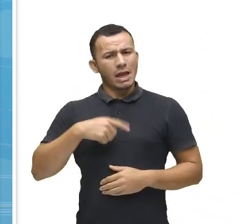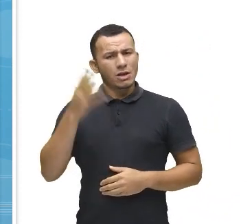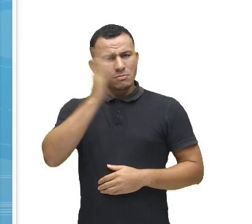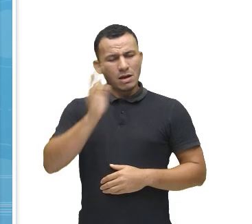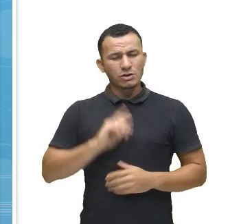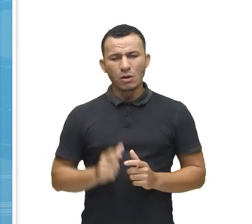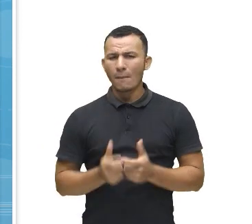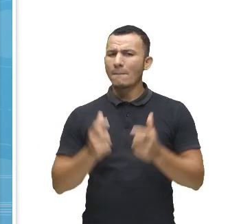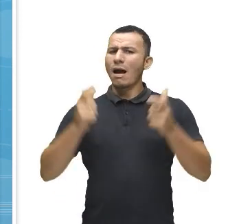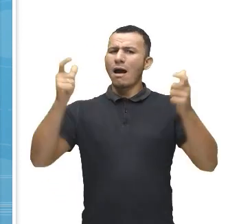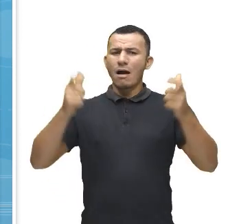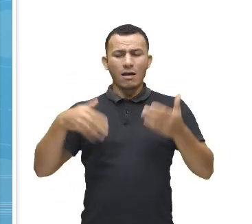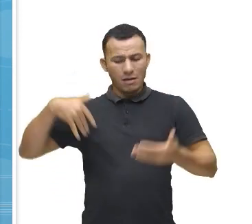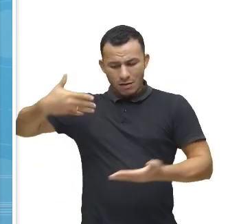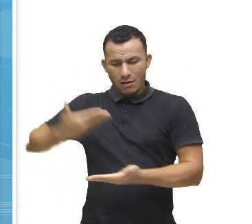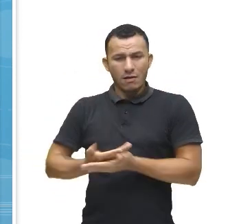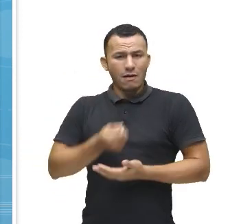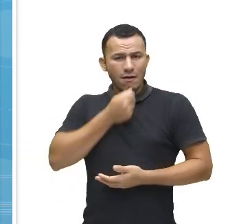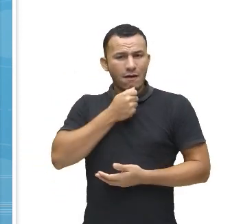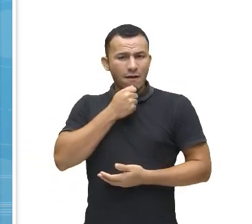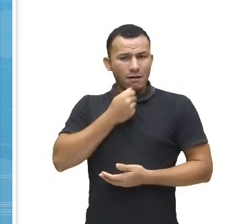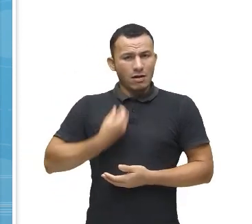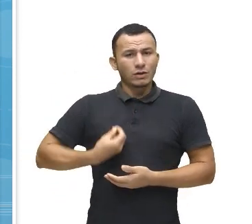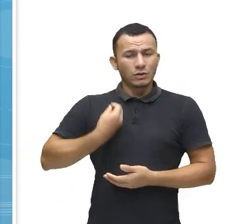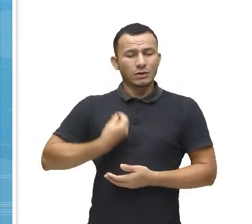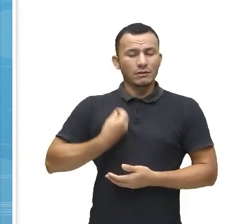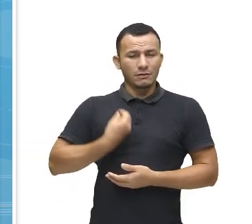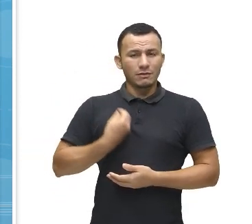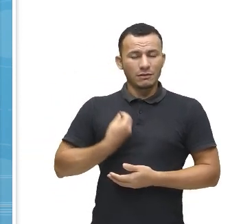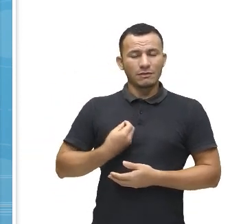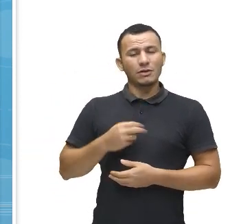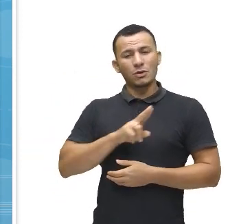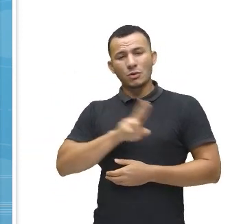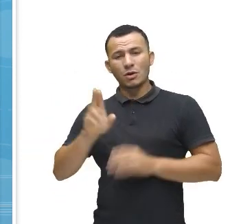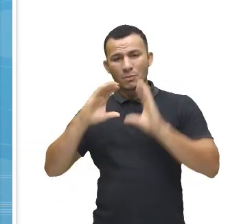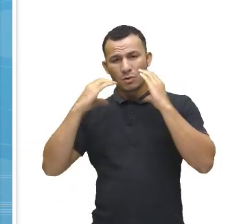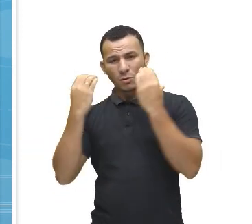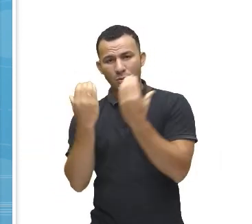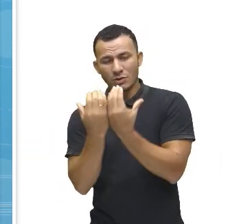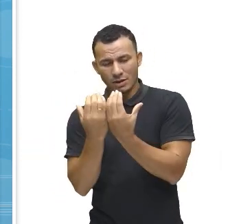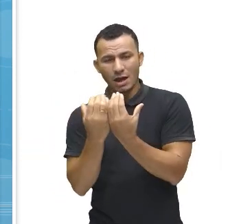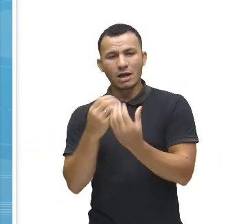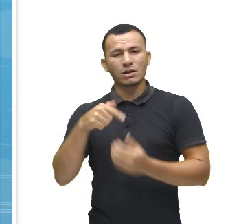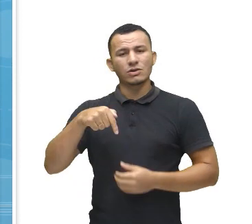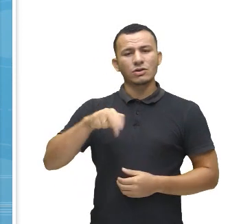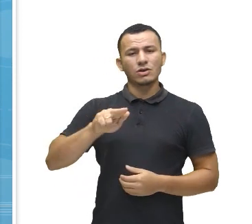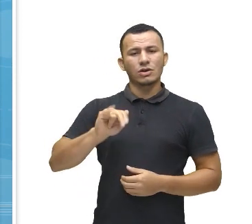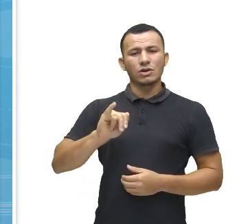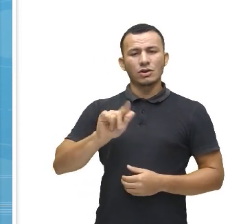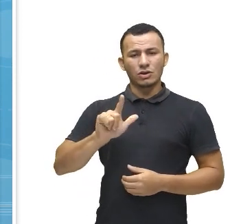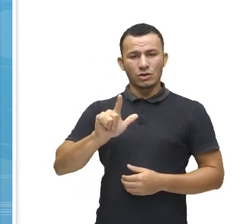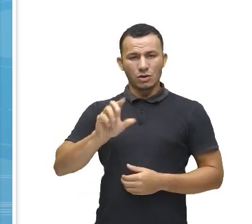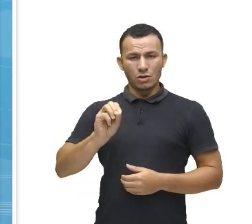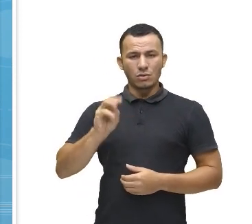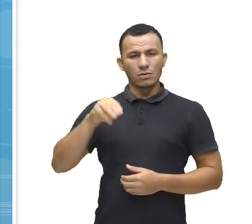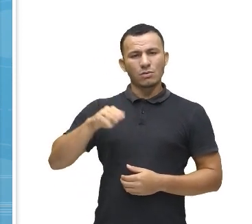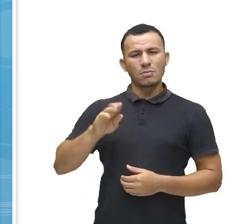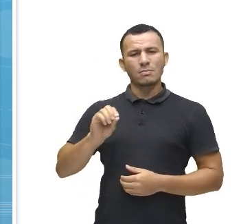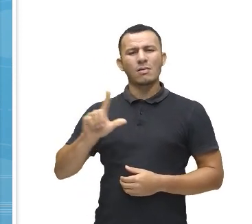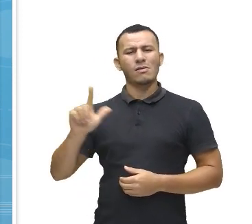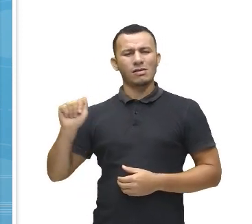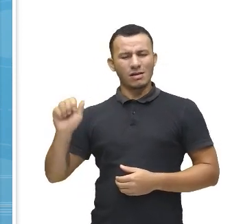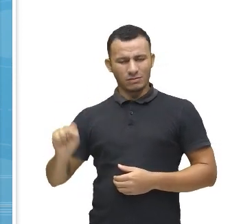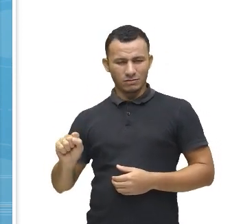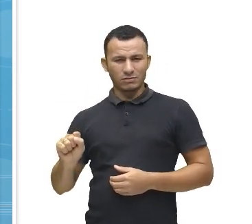deles ainda existem, formando o que hoje chamamos de comunidades quilombolas ou remanescentes